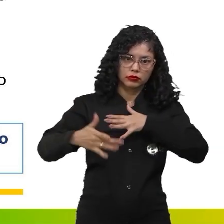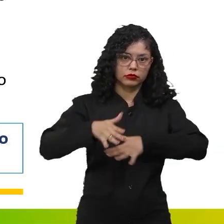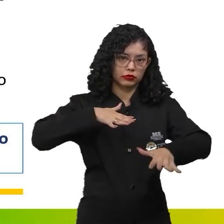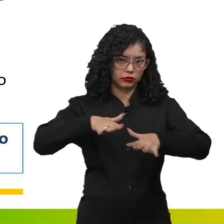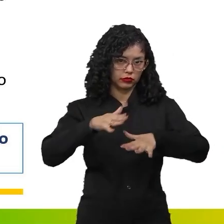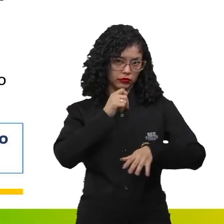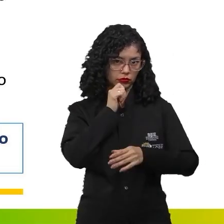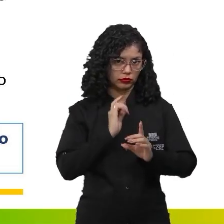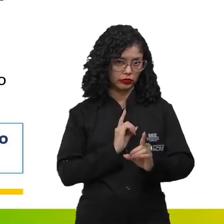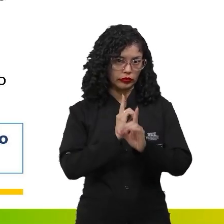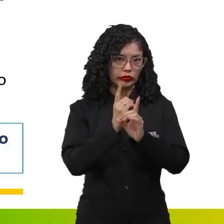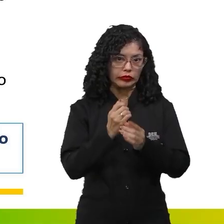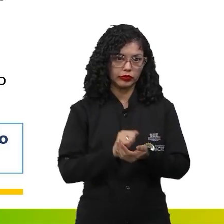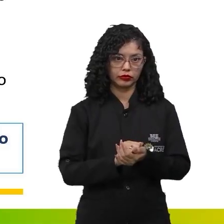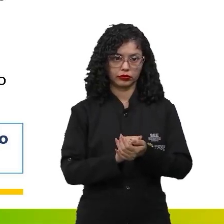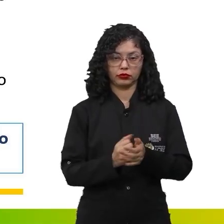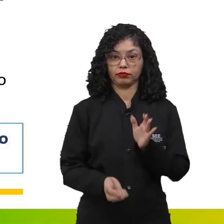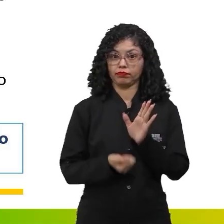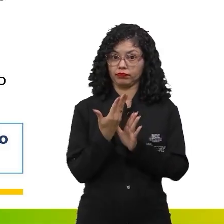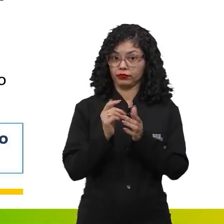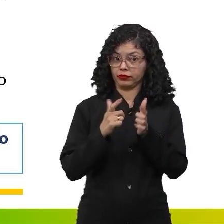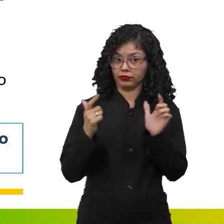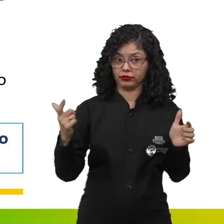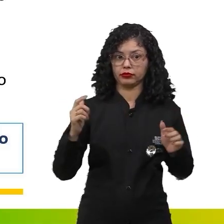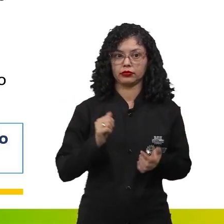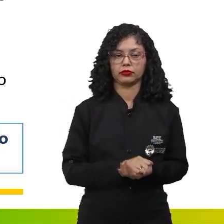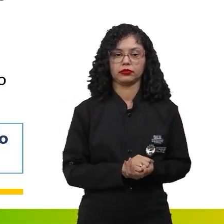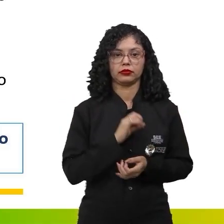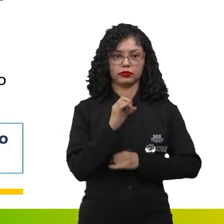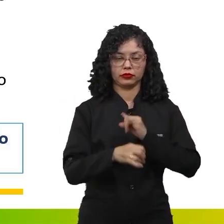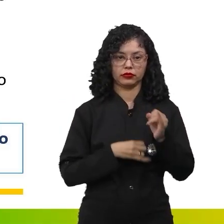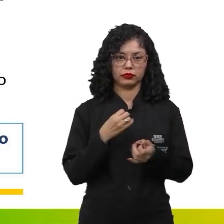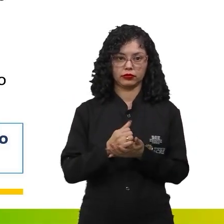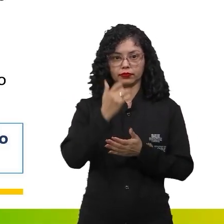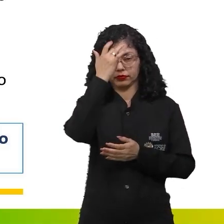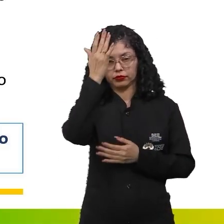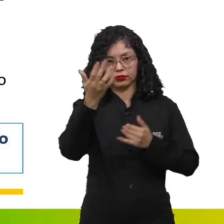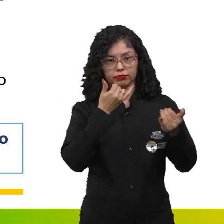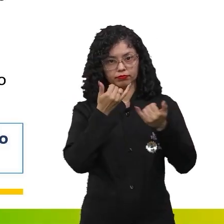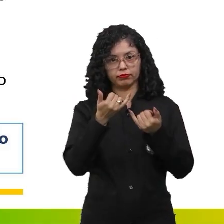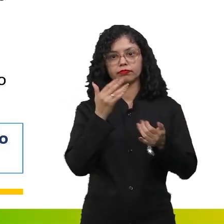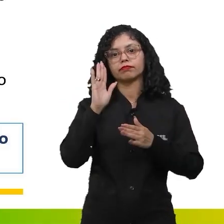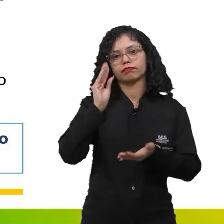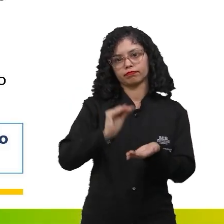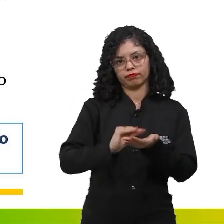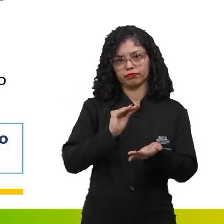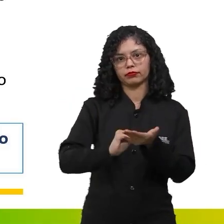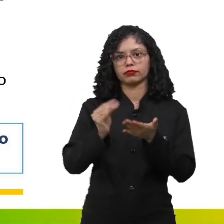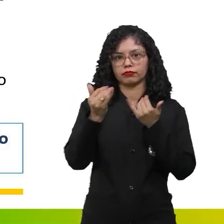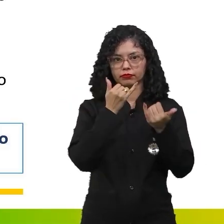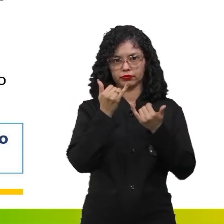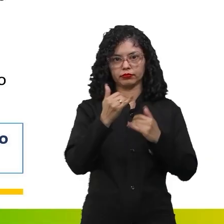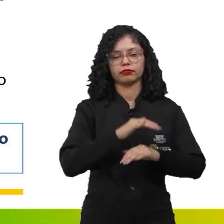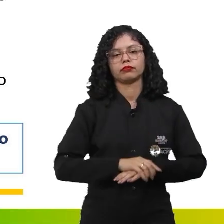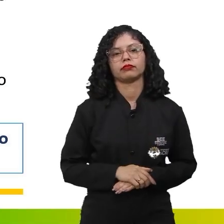movimento antivacina encontrou um terreno fértil para crescer. A internet facilita o quê? A propagação